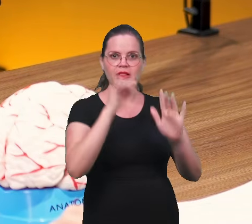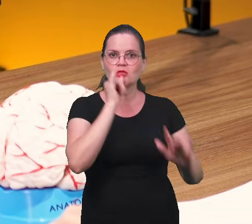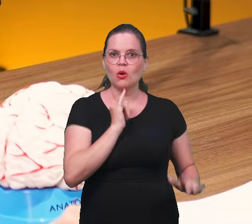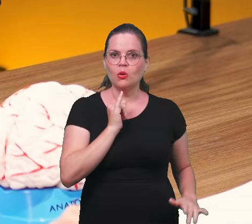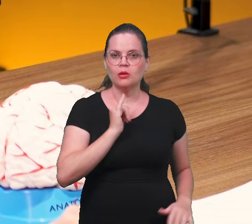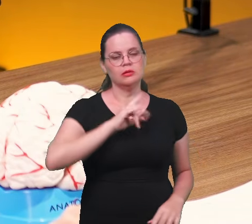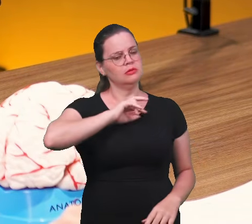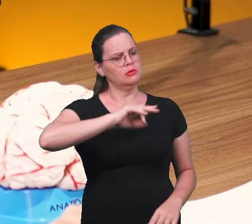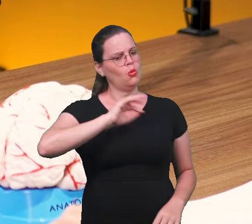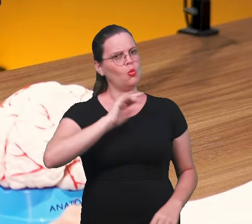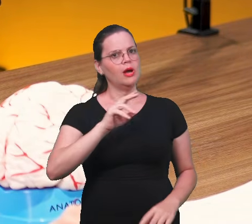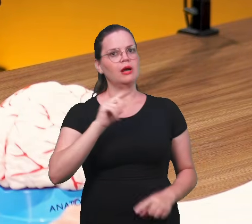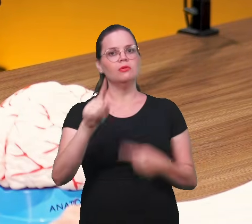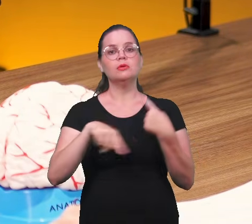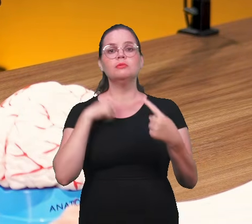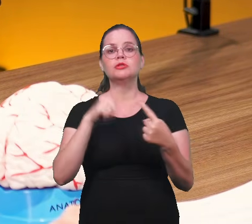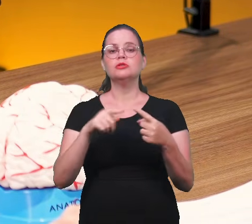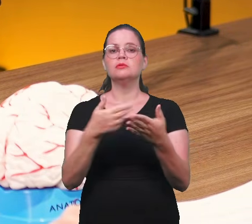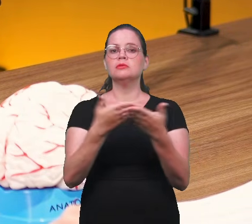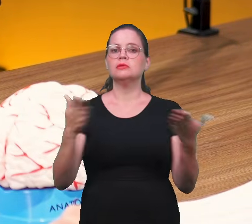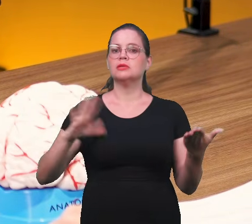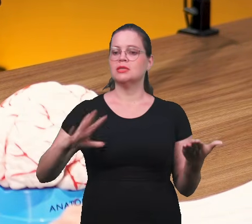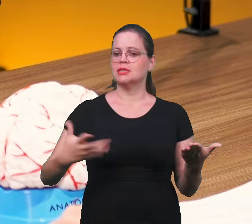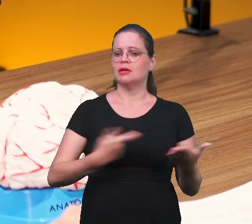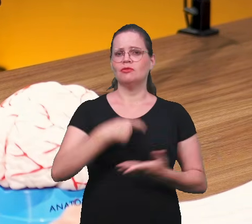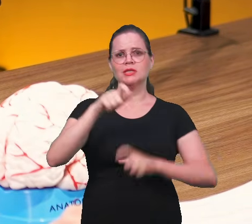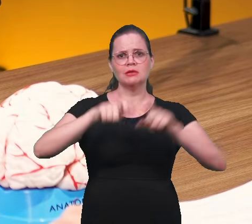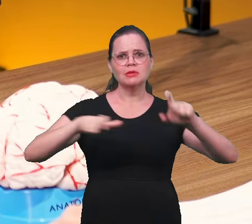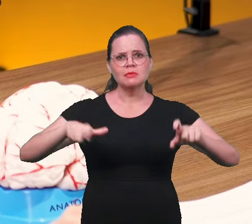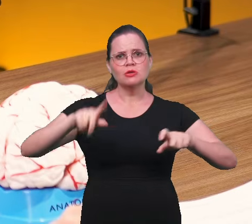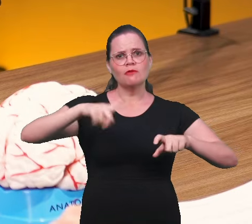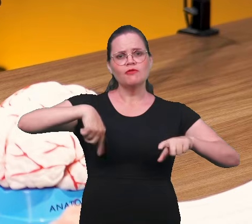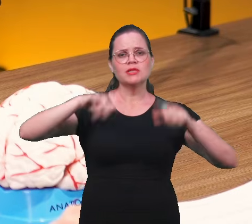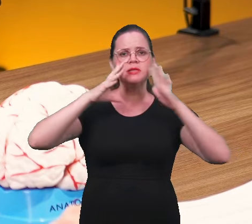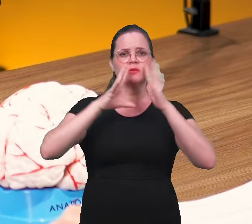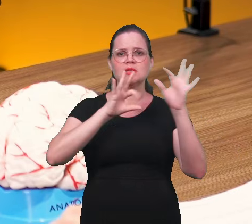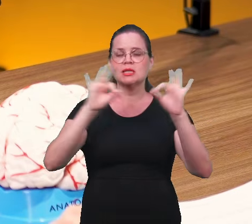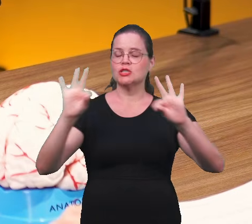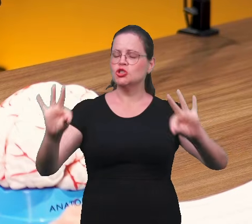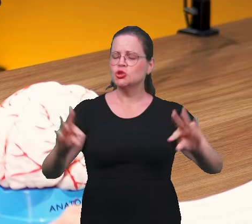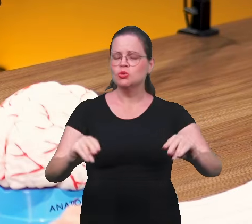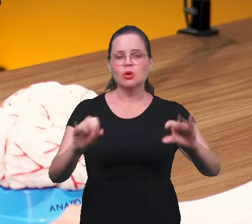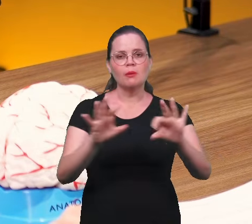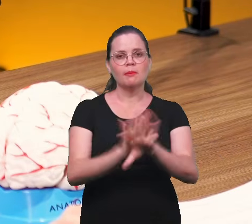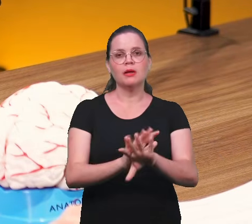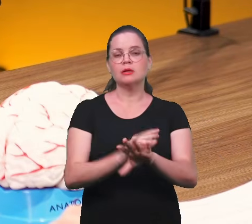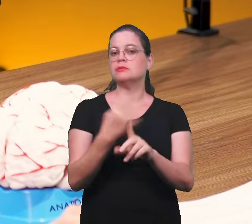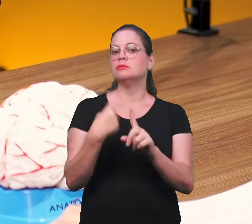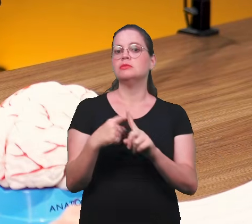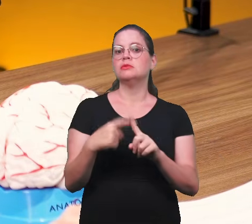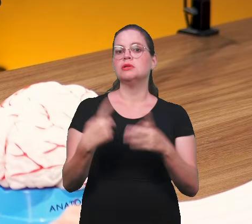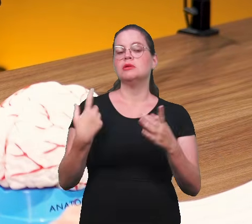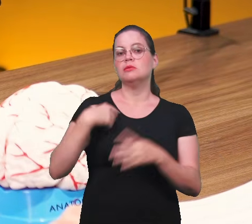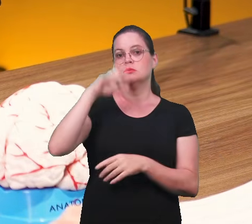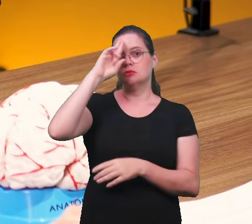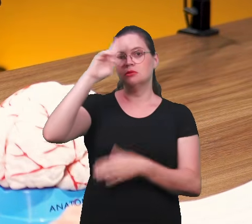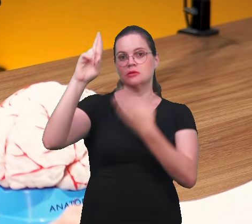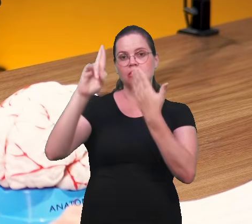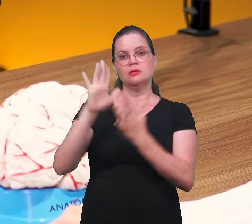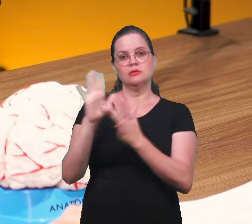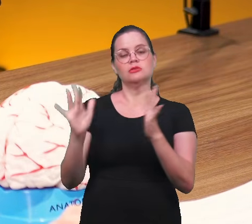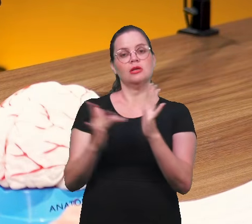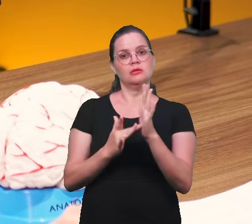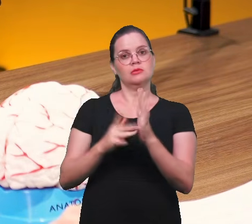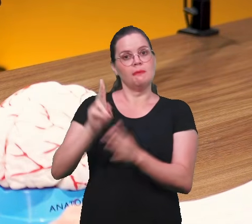a salvação do homem, daqueles que nos assistem, a nossa salvação, né? Porque o Senhor Jesus